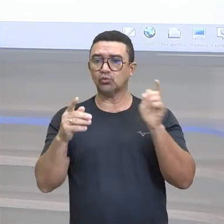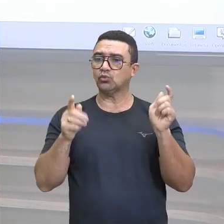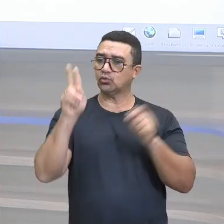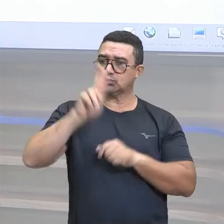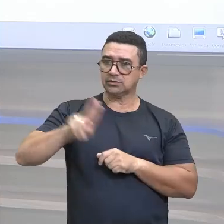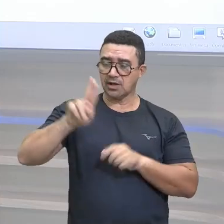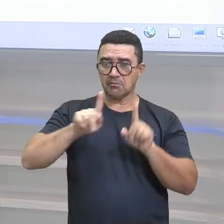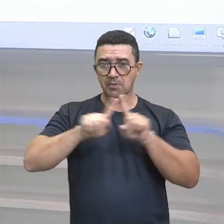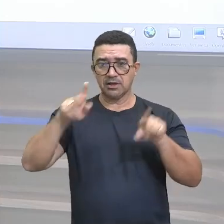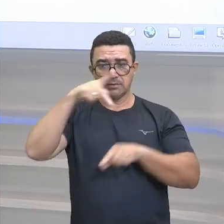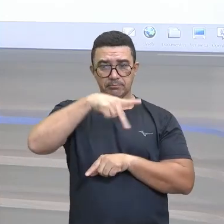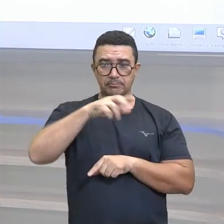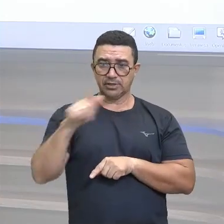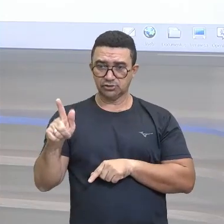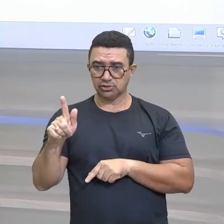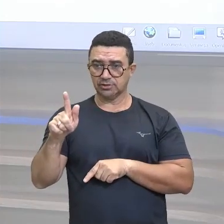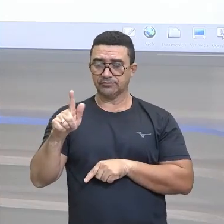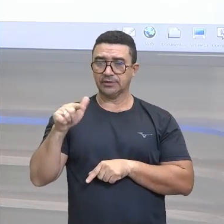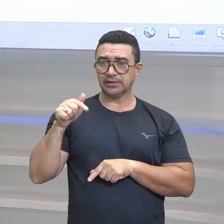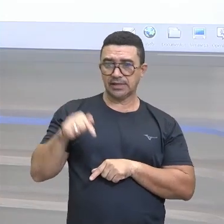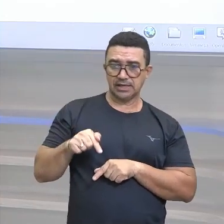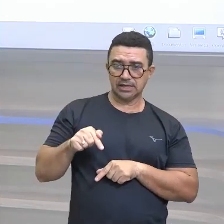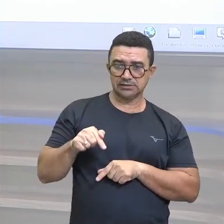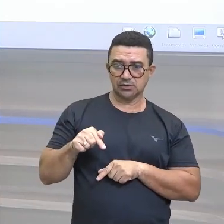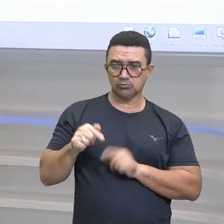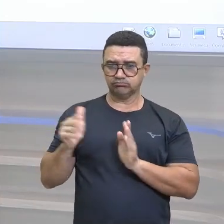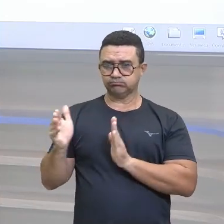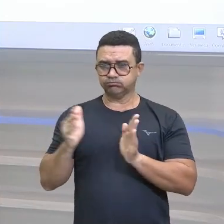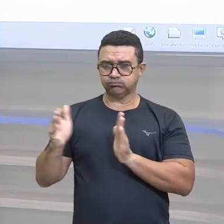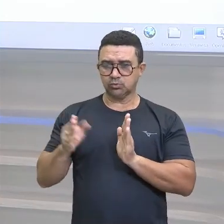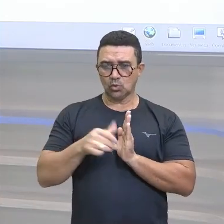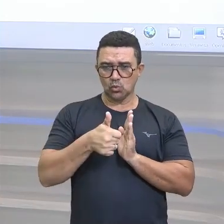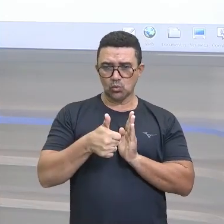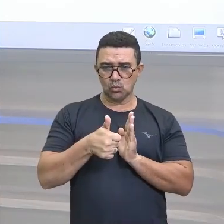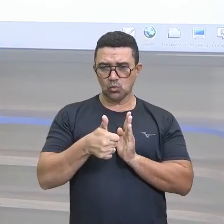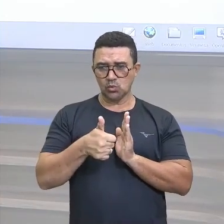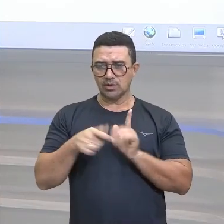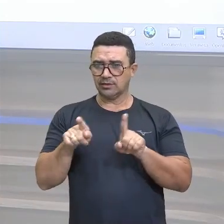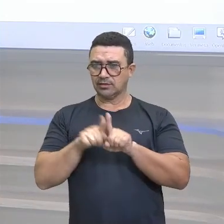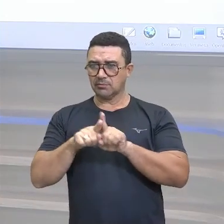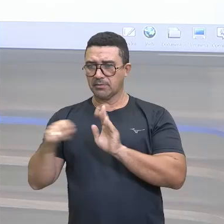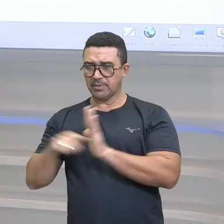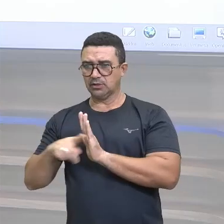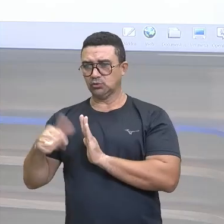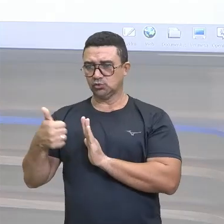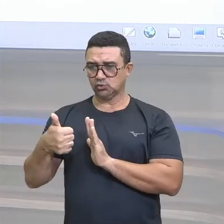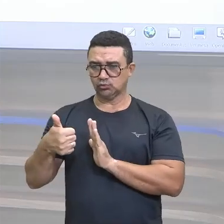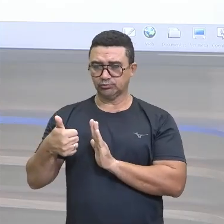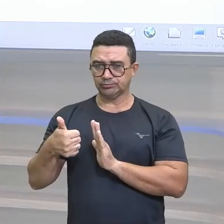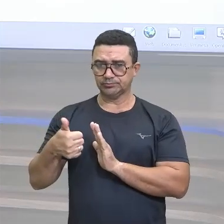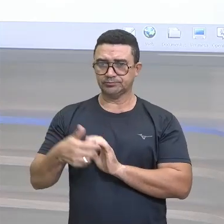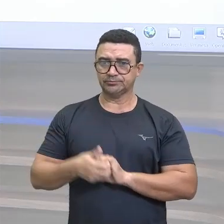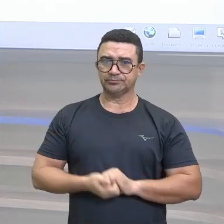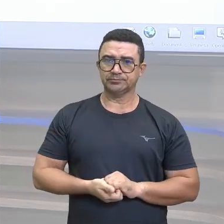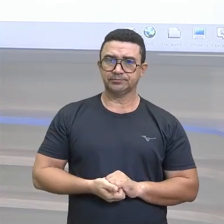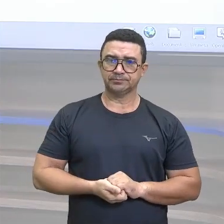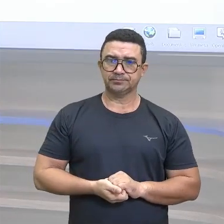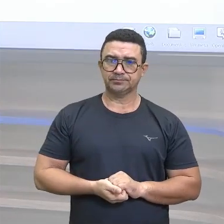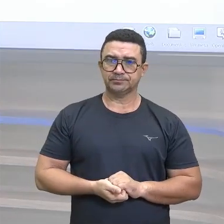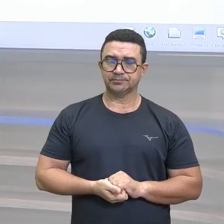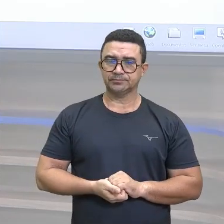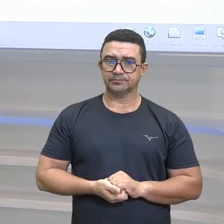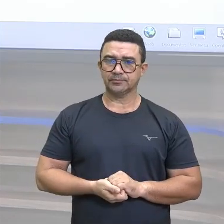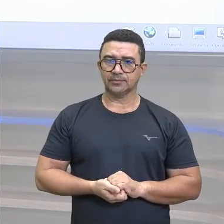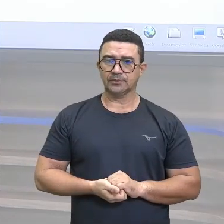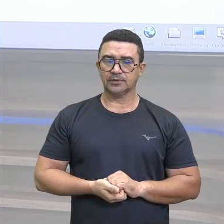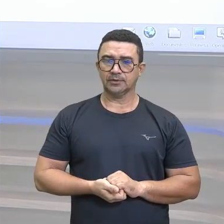uma PG em que a razão está entre 1 e menos 1, como nesse caso, que era 1/3, e 1/3 está aí entre 0